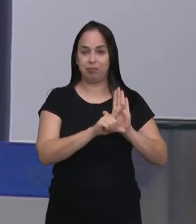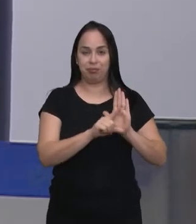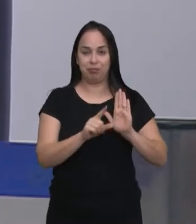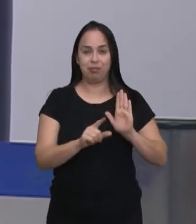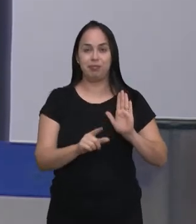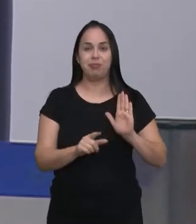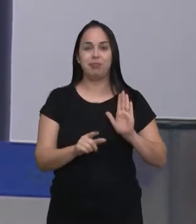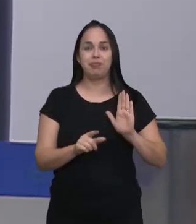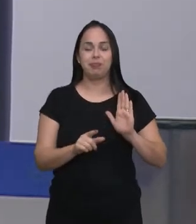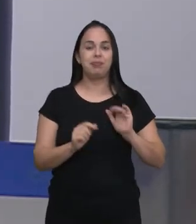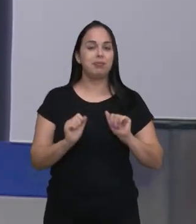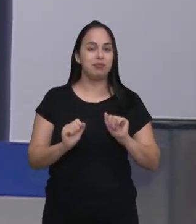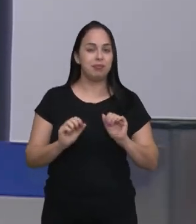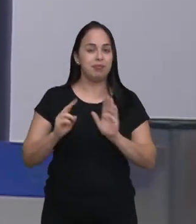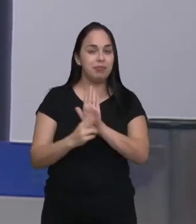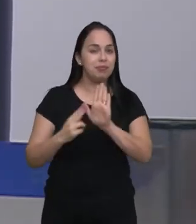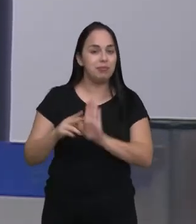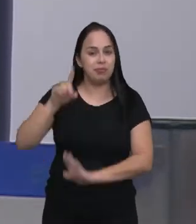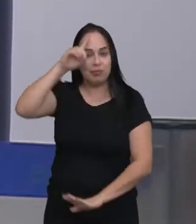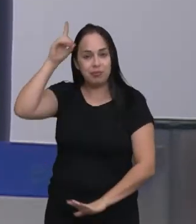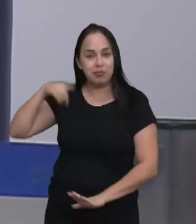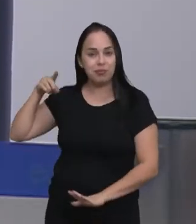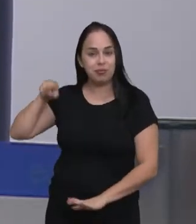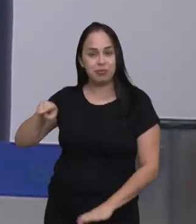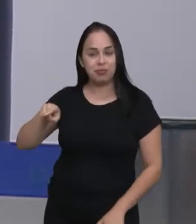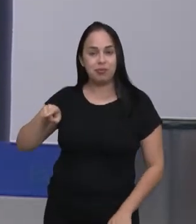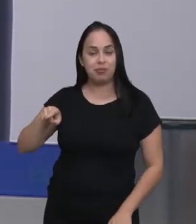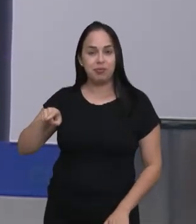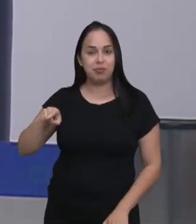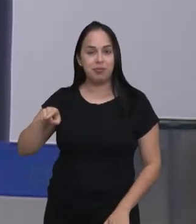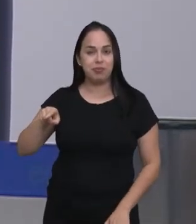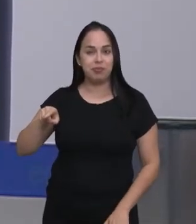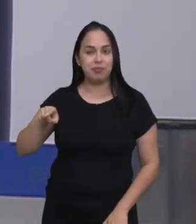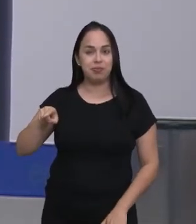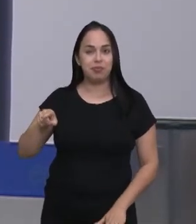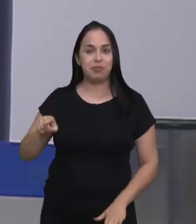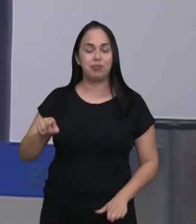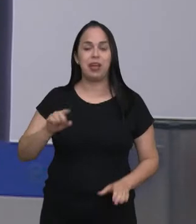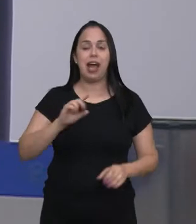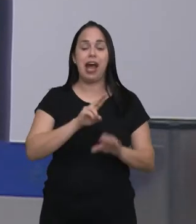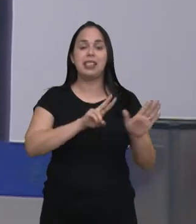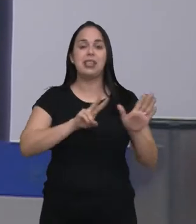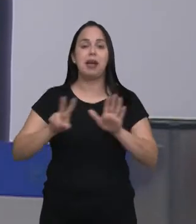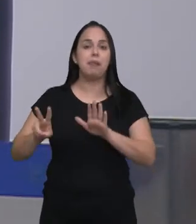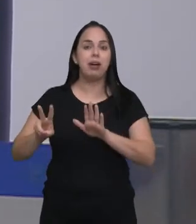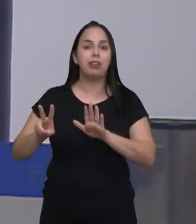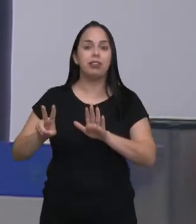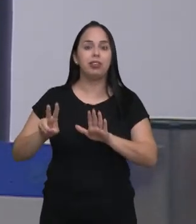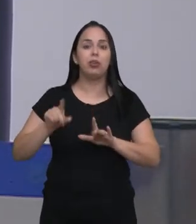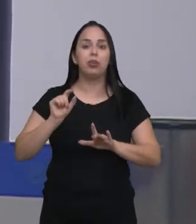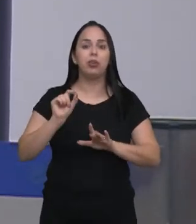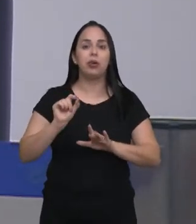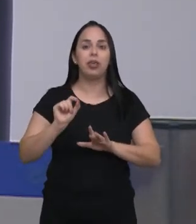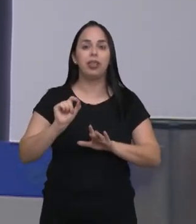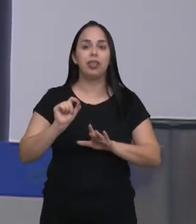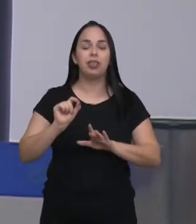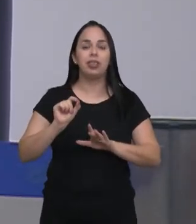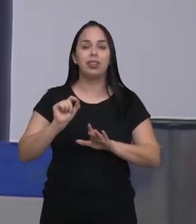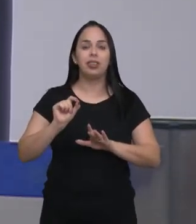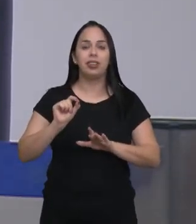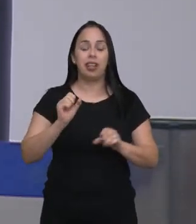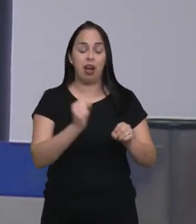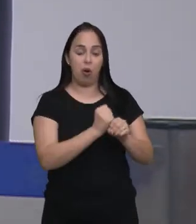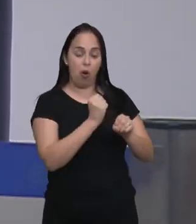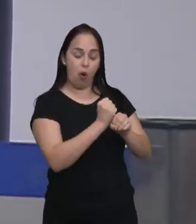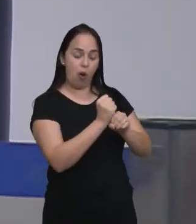26/2022. A autoria, vereadora Dulce Rita. Institui a Semana Municipal de Construção